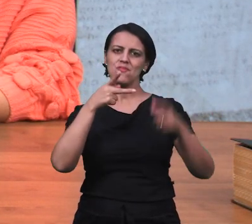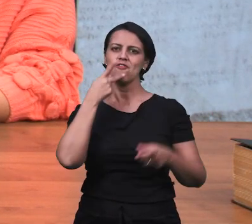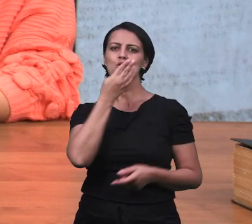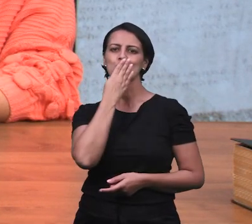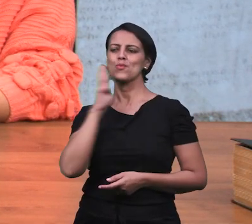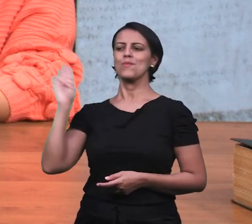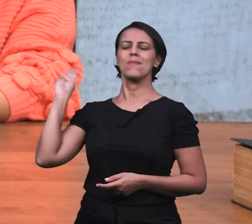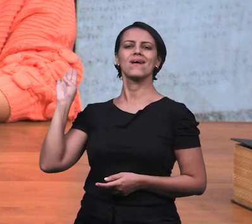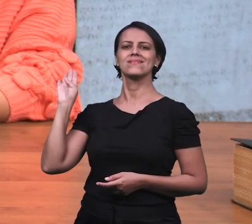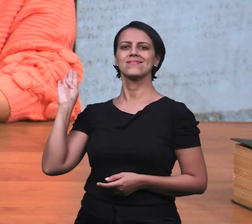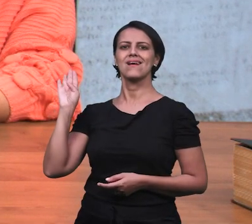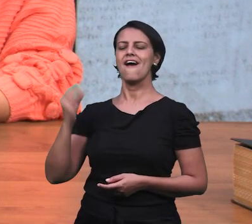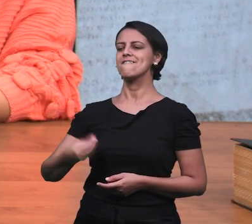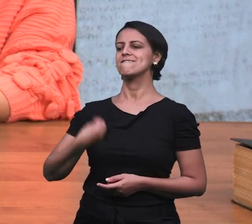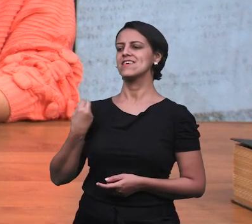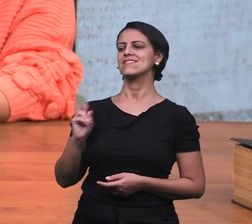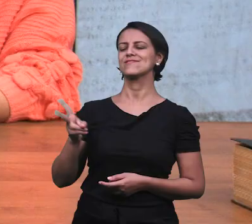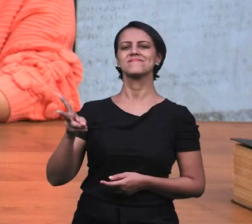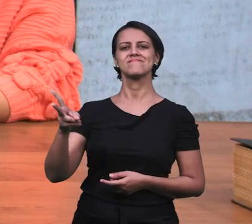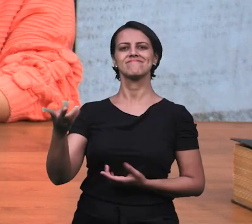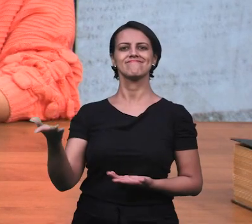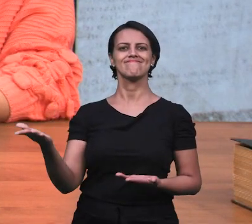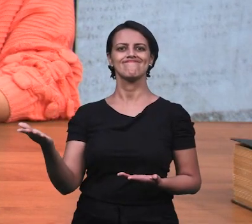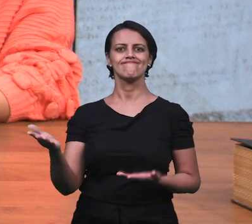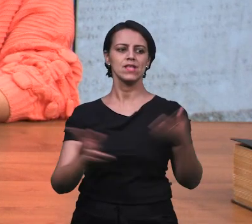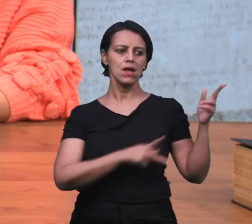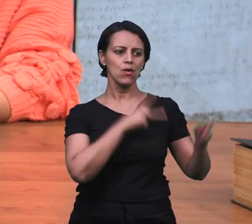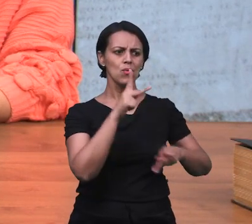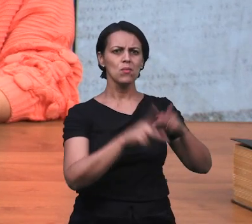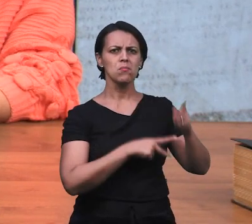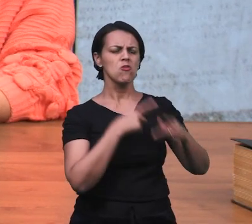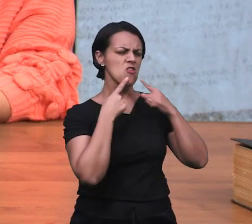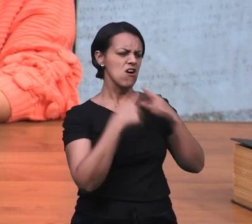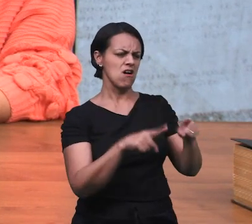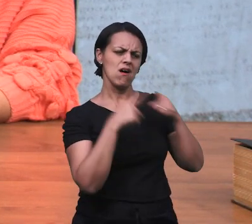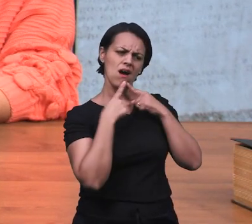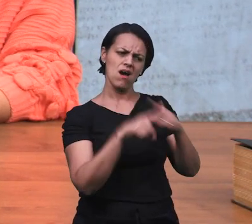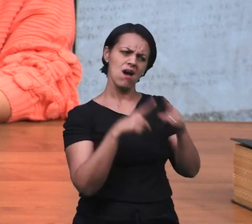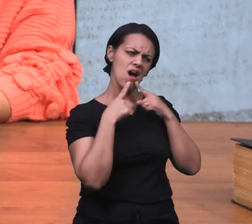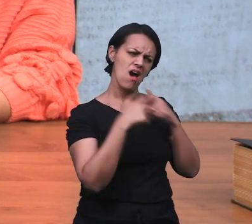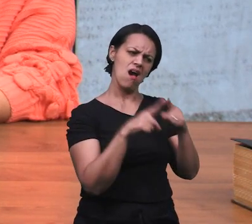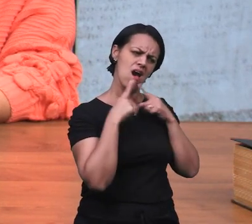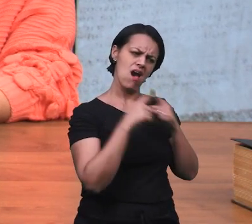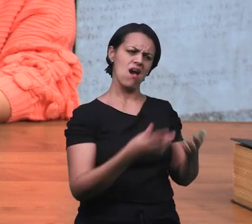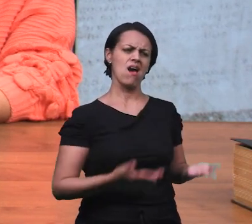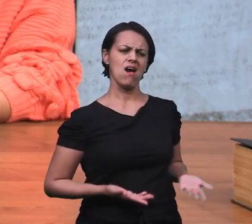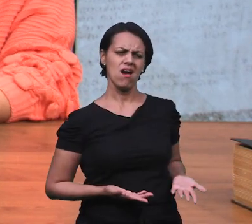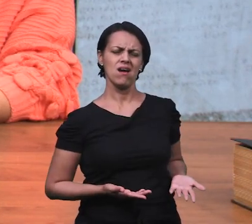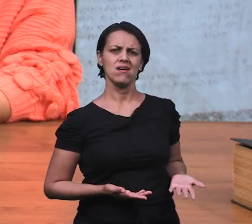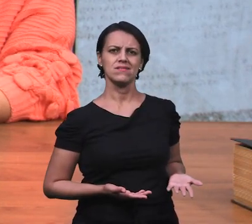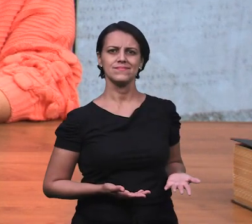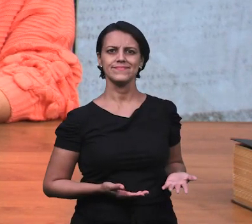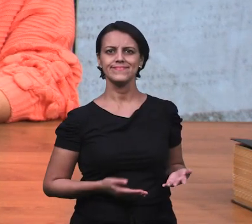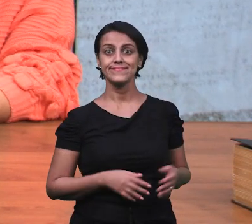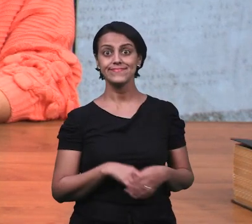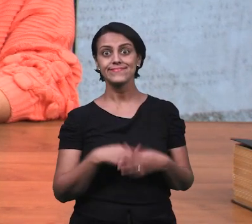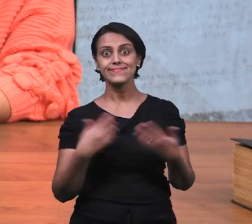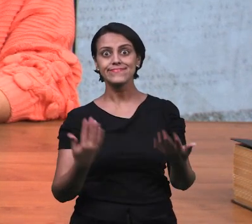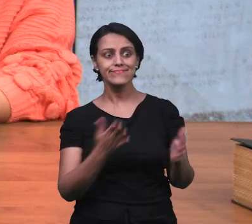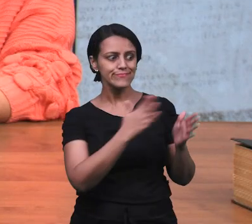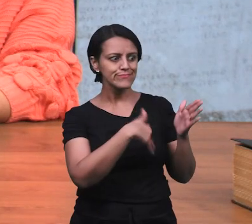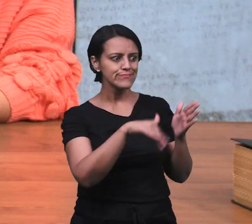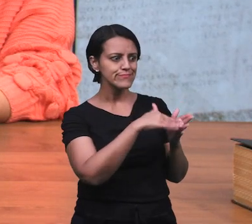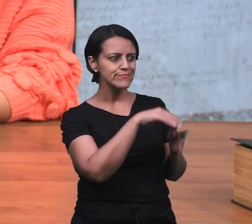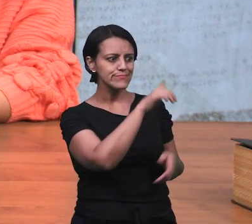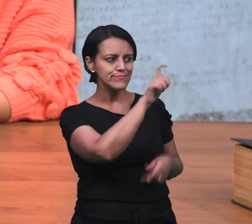que toda a congregação murmurava contra os príncipes. Então, todos os